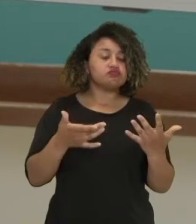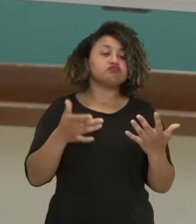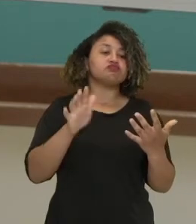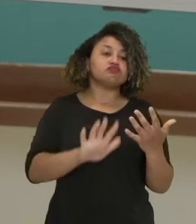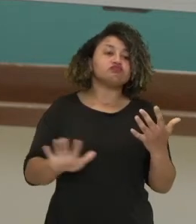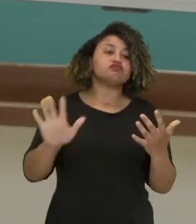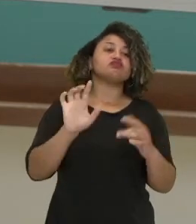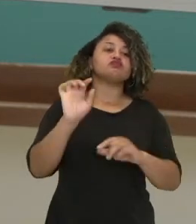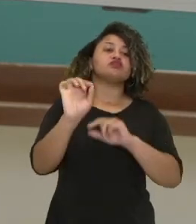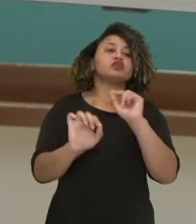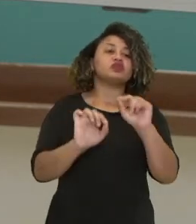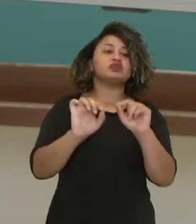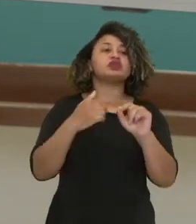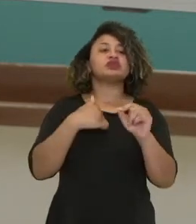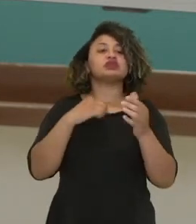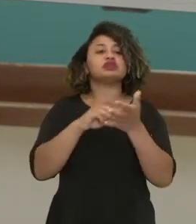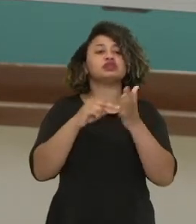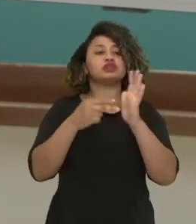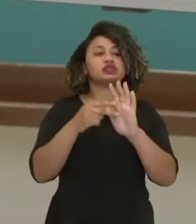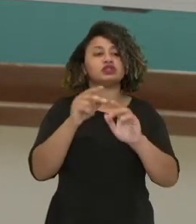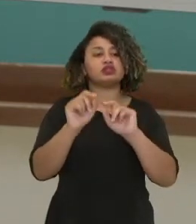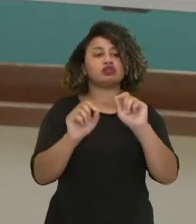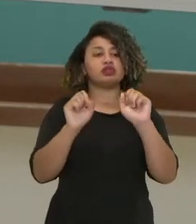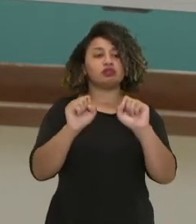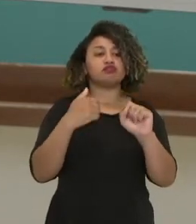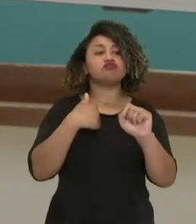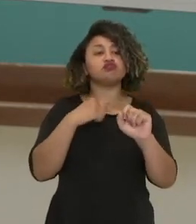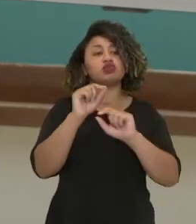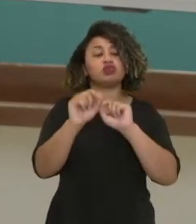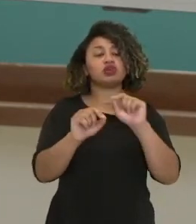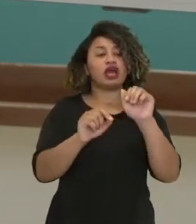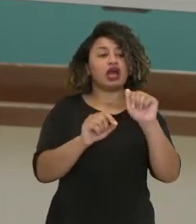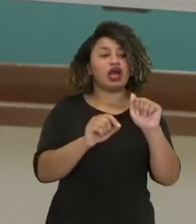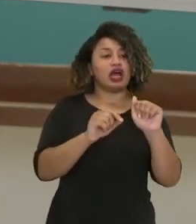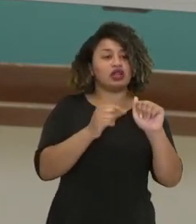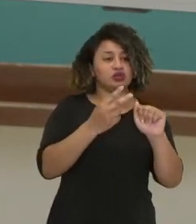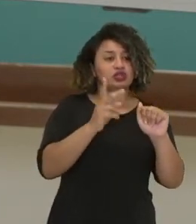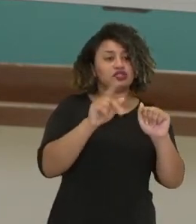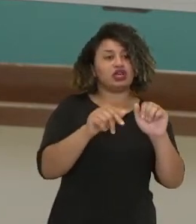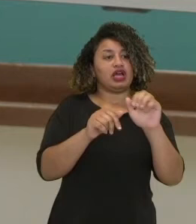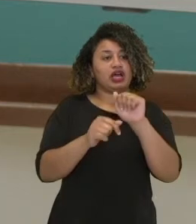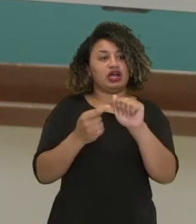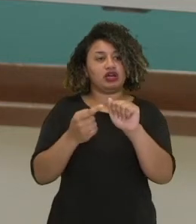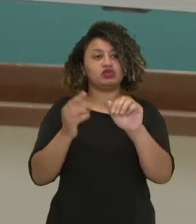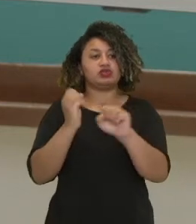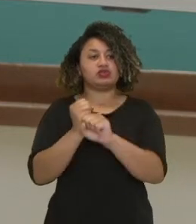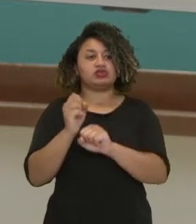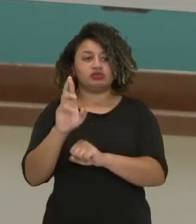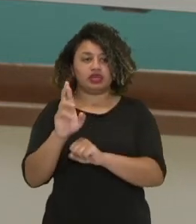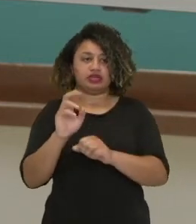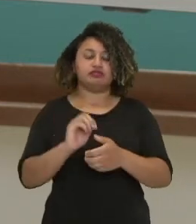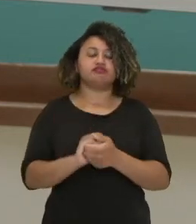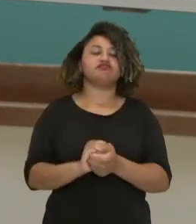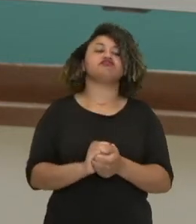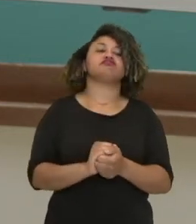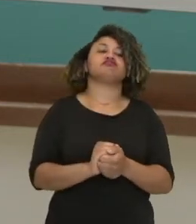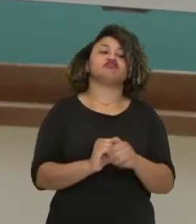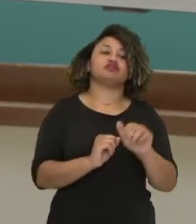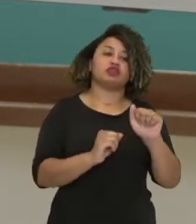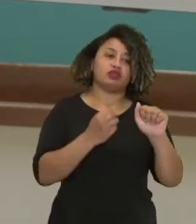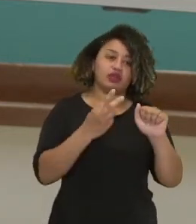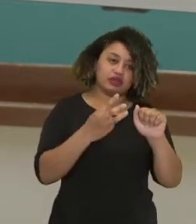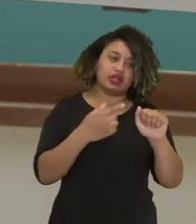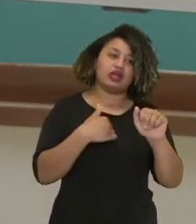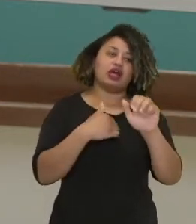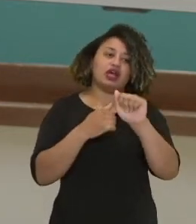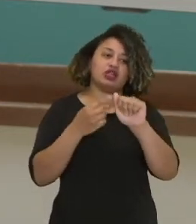Generalizando essa ideia, pessoal, então A2 pode ser escrito como A1 mais R, o A3 como A2 mais R,